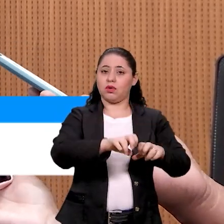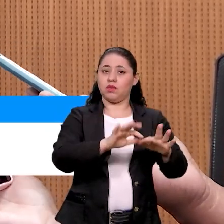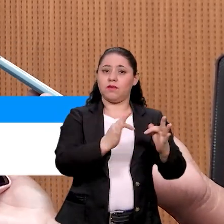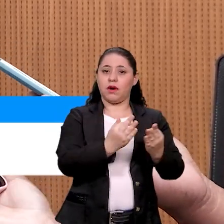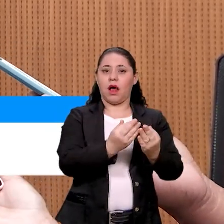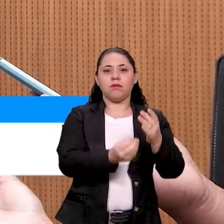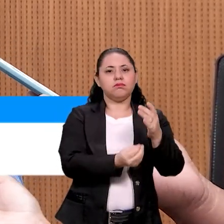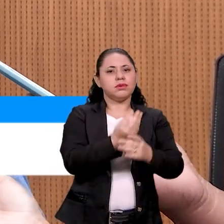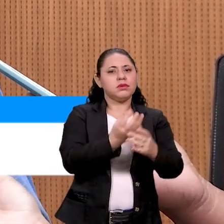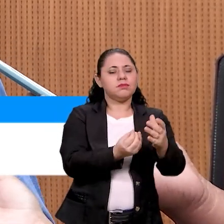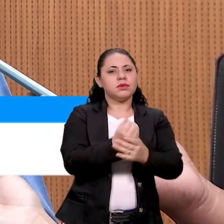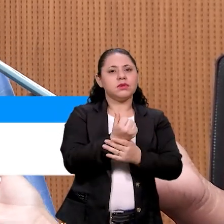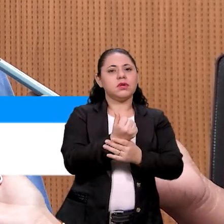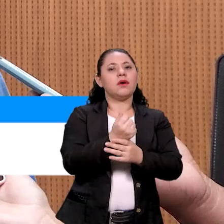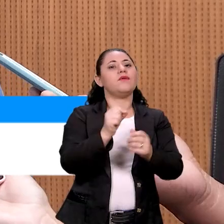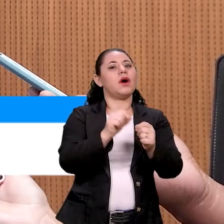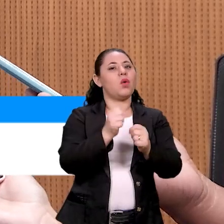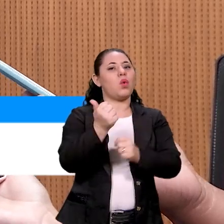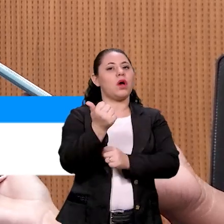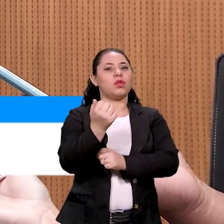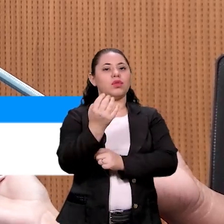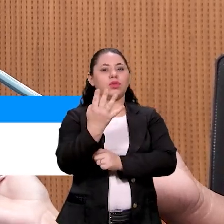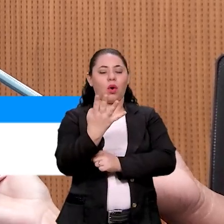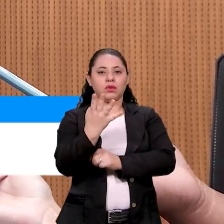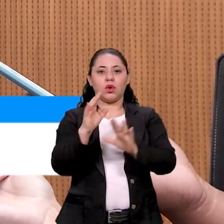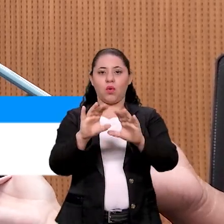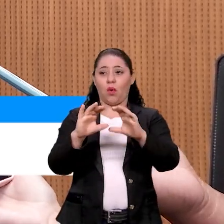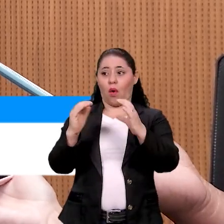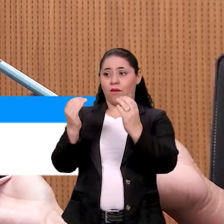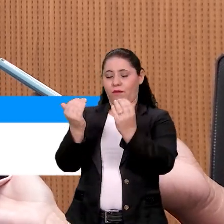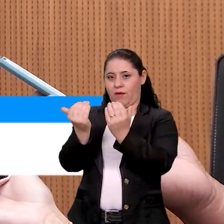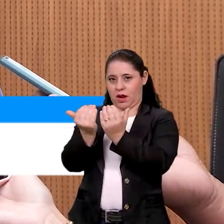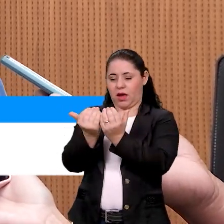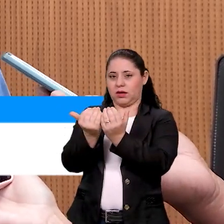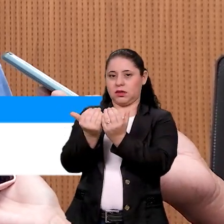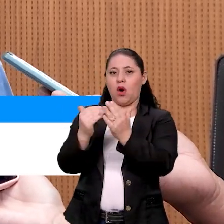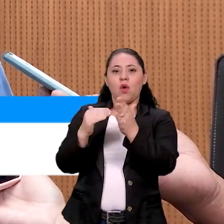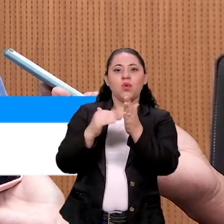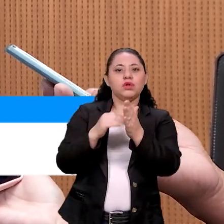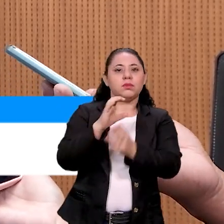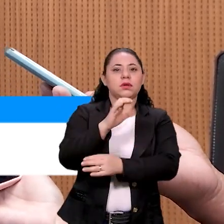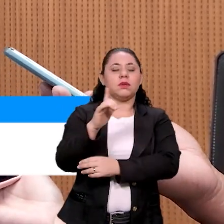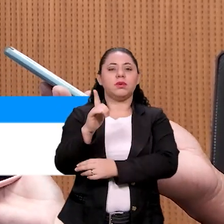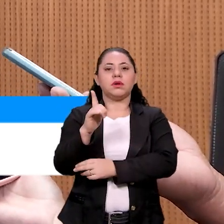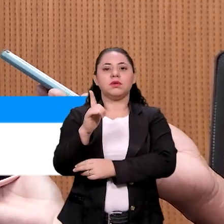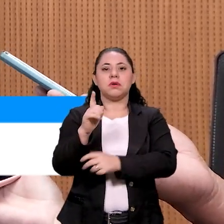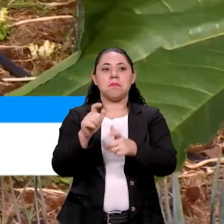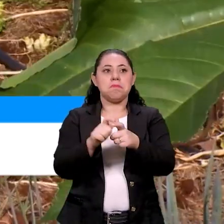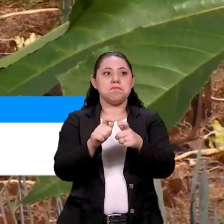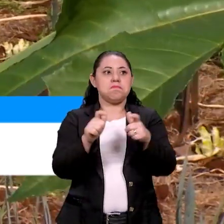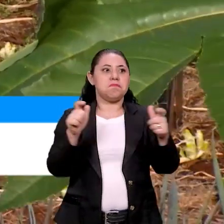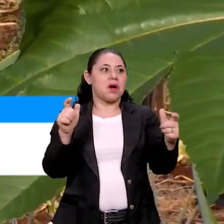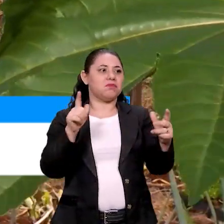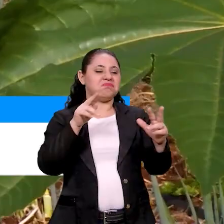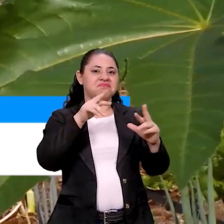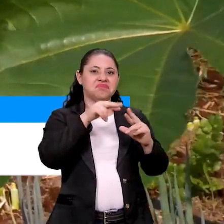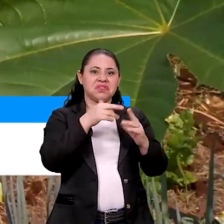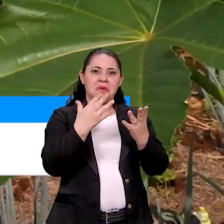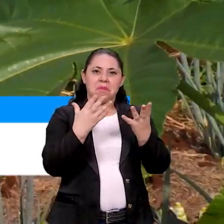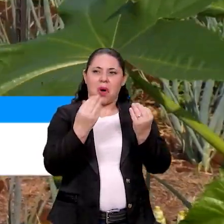Familiar, serem promovidas 14 conferências, a última em Campo Grande, com a